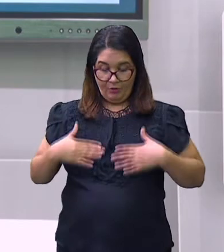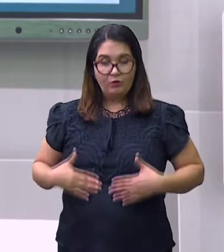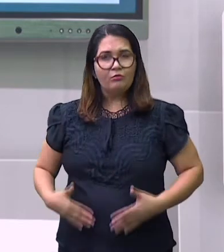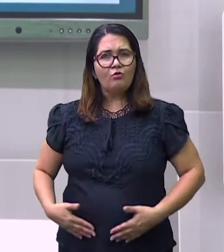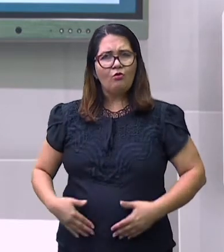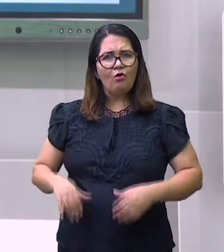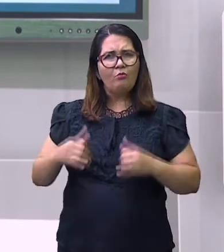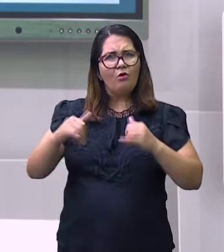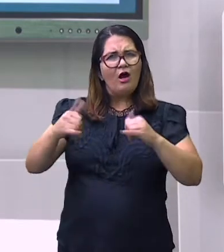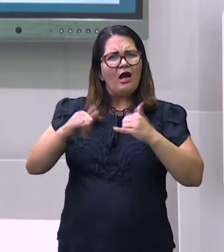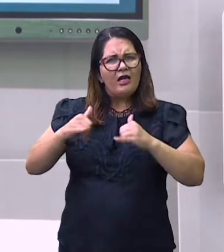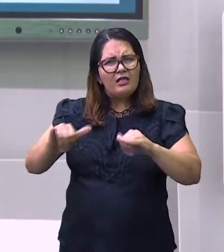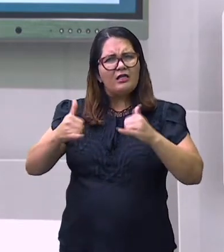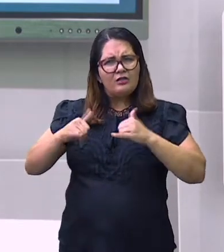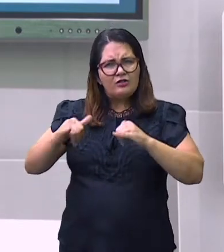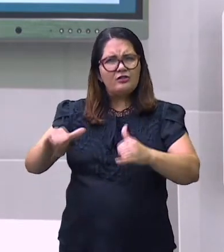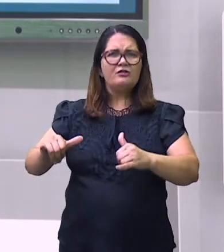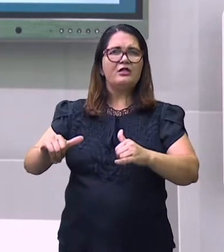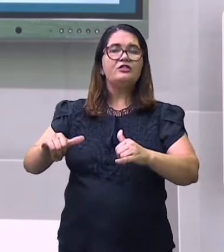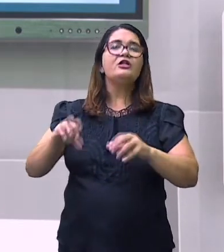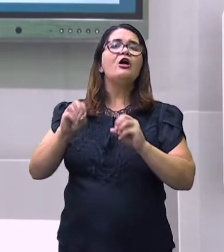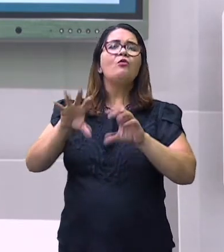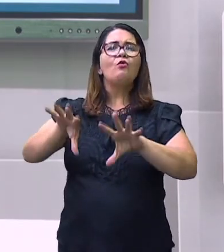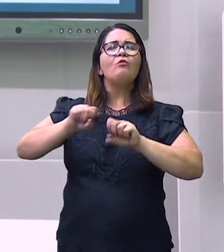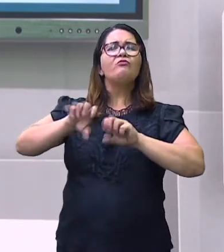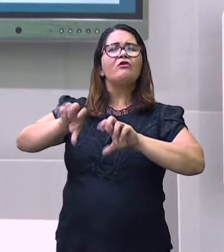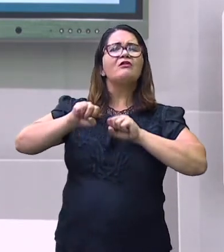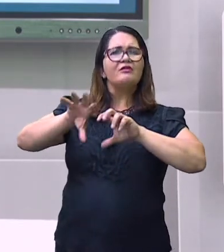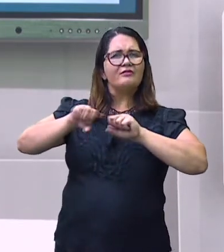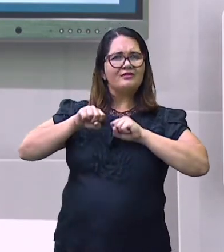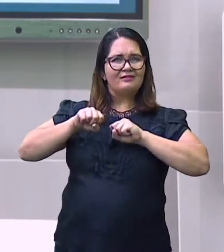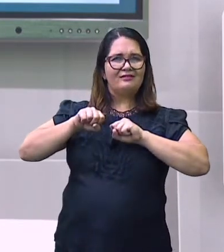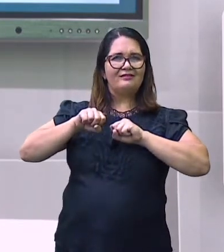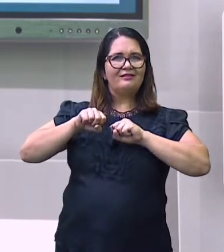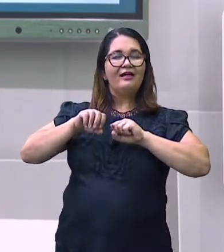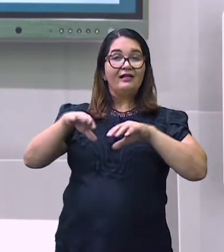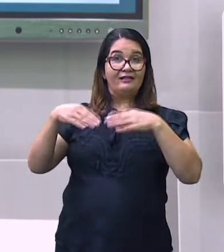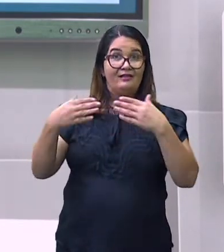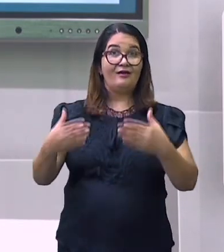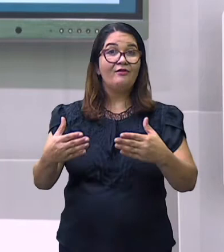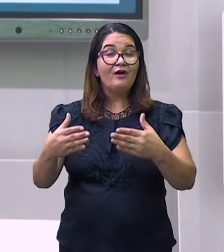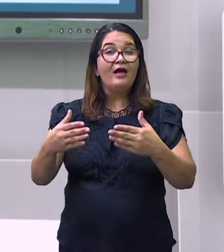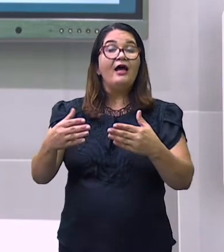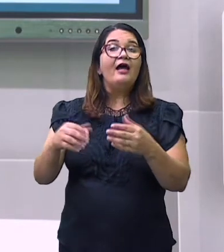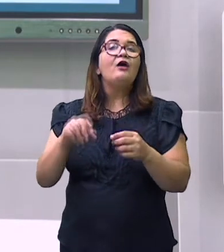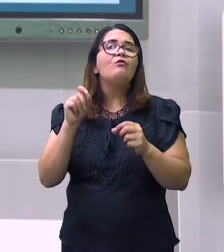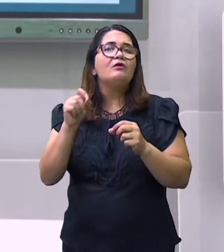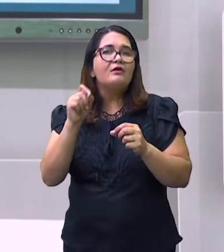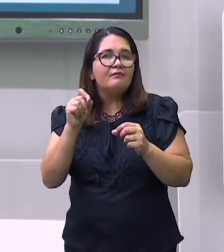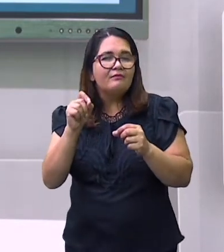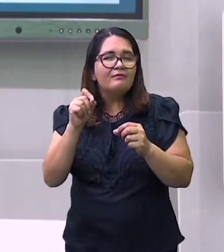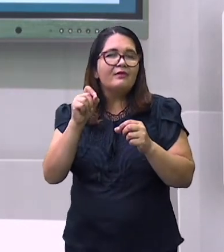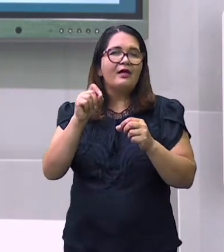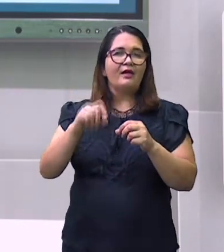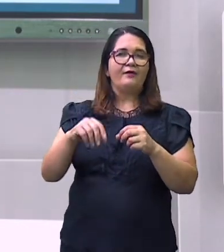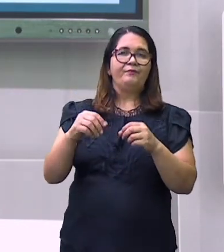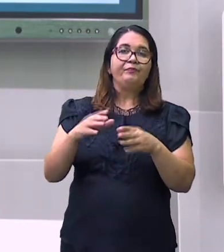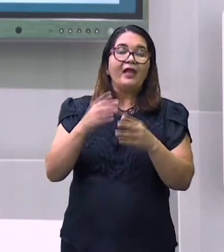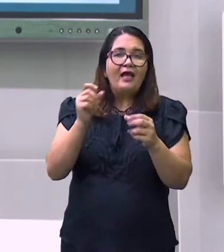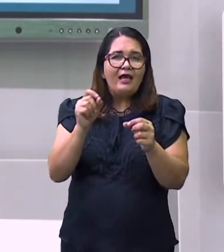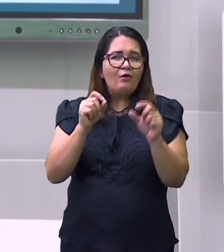mitocôndrias. Lembra que a gente falou da mitocôndrias lá nas nossas aulas? Pois é, a mitocôndrias, ela é um